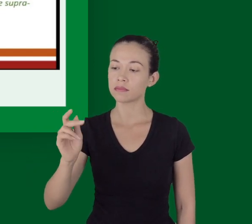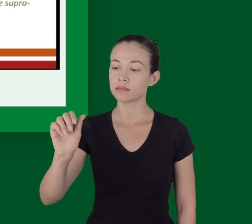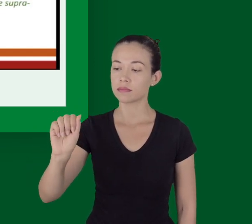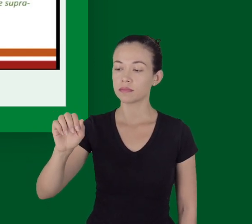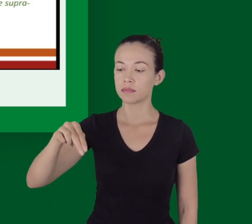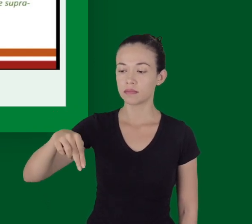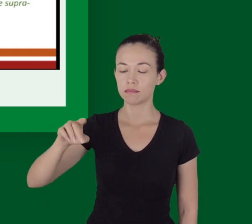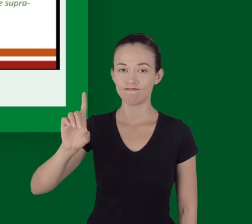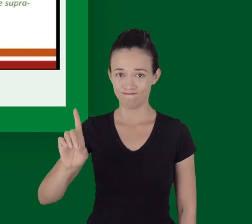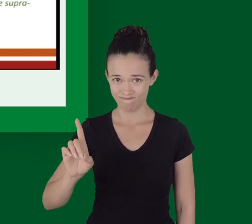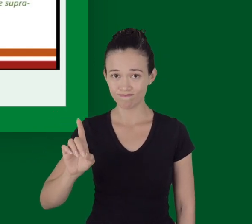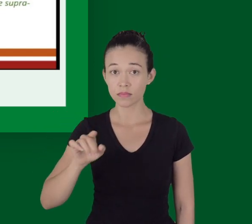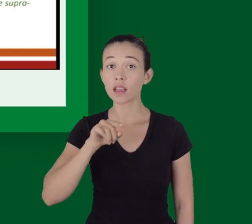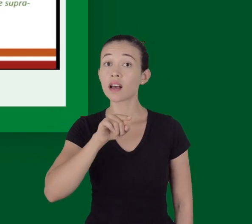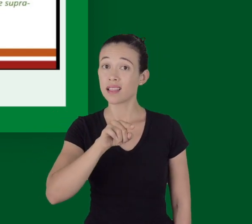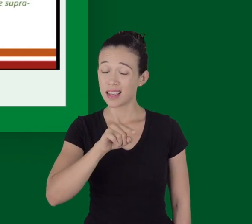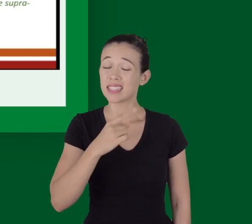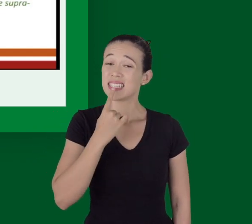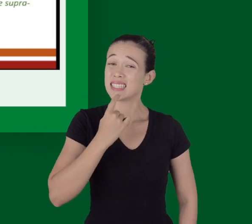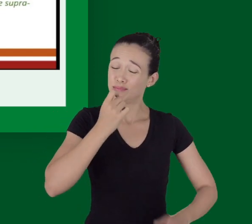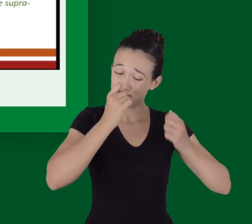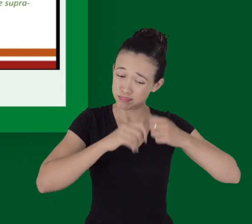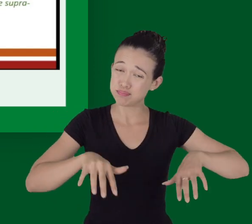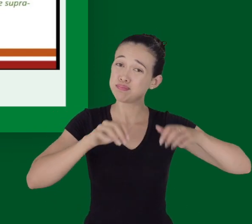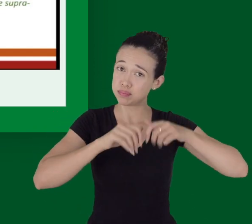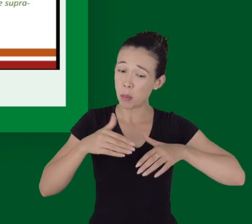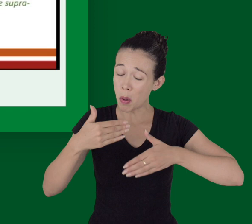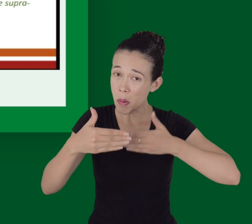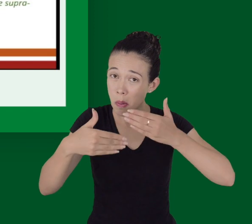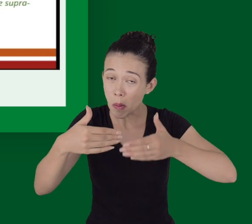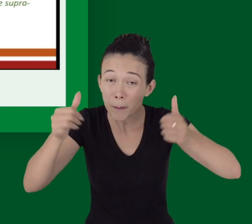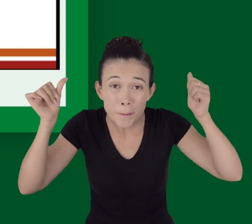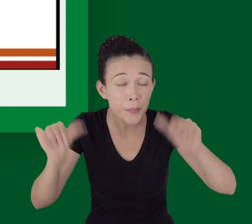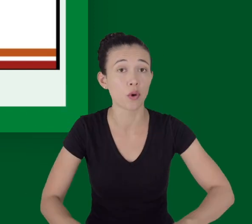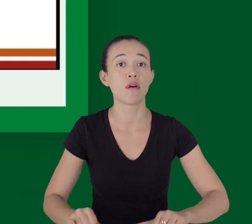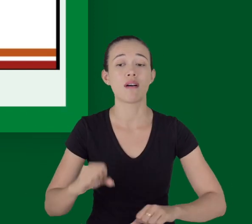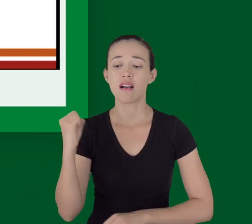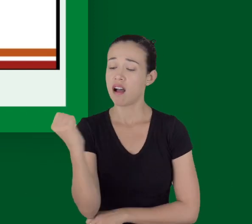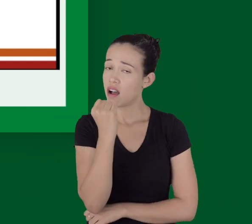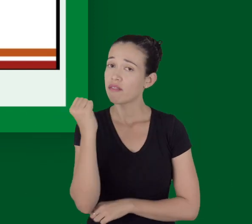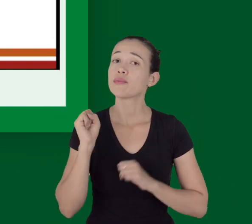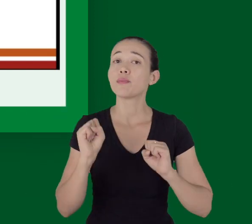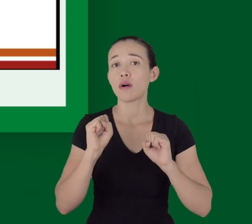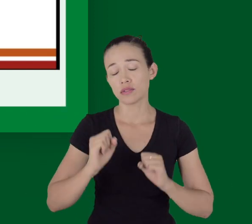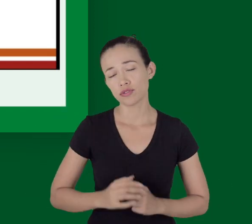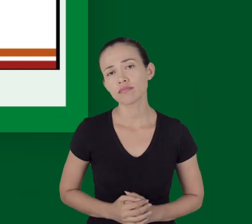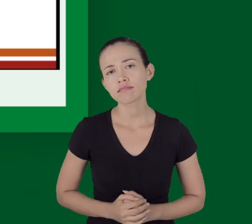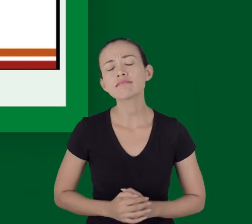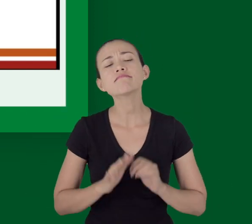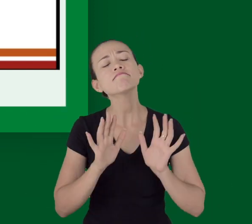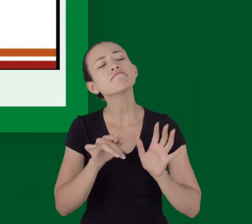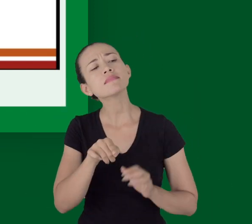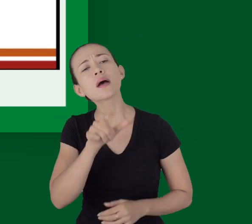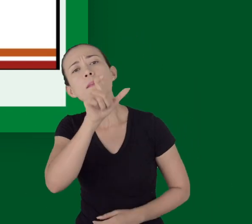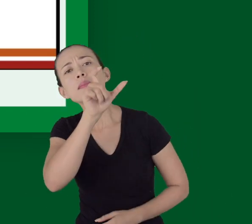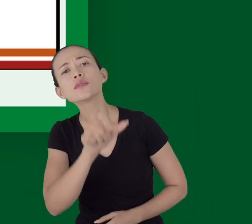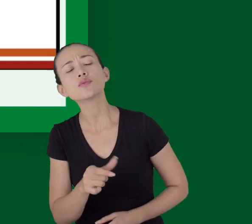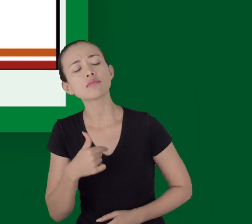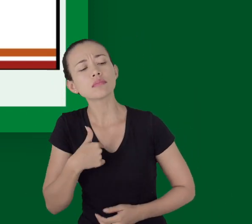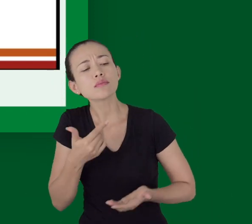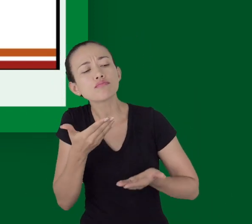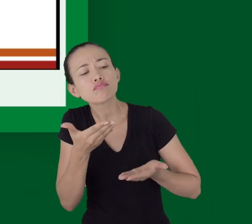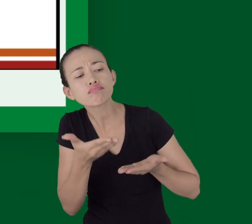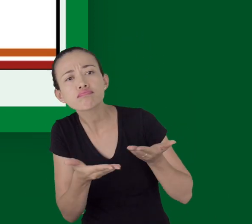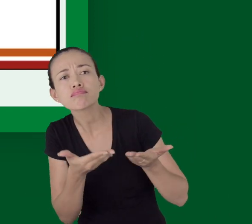E ocorre ali aquele sangramento incontrolável que pode evoluir com grande severidade. Então, o que vai se fazer? Como